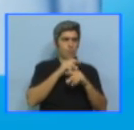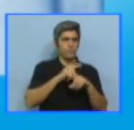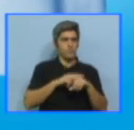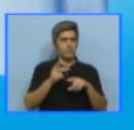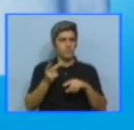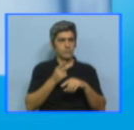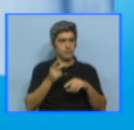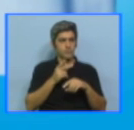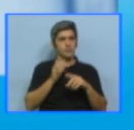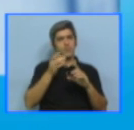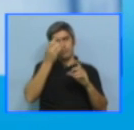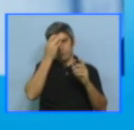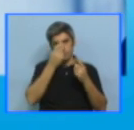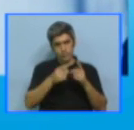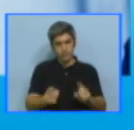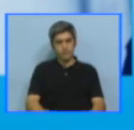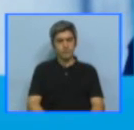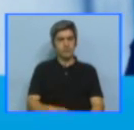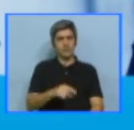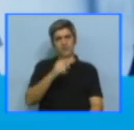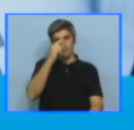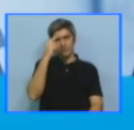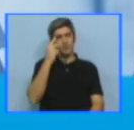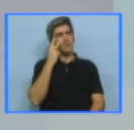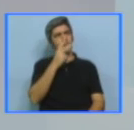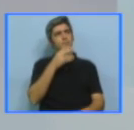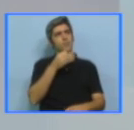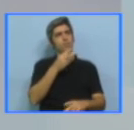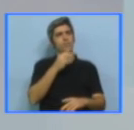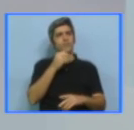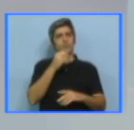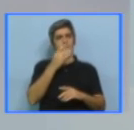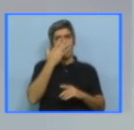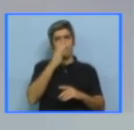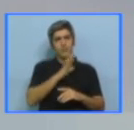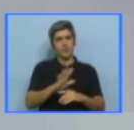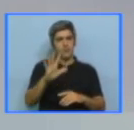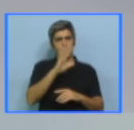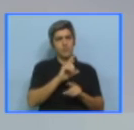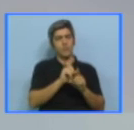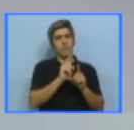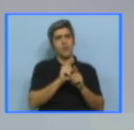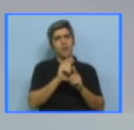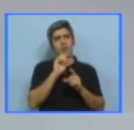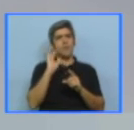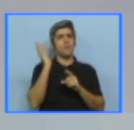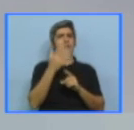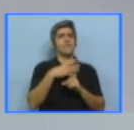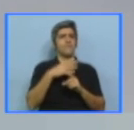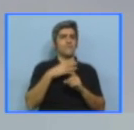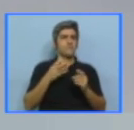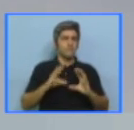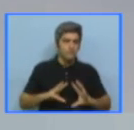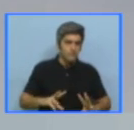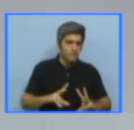essa dificuldade. Olhavam para os povos africanos como o ambiente onde queriam promover